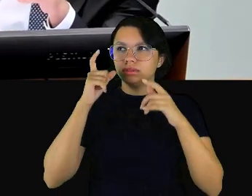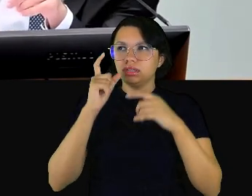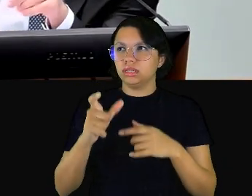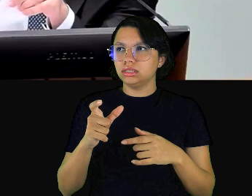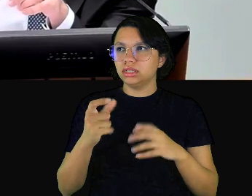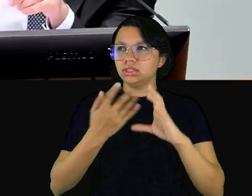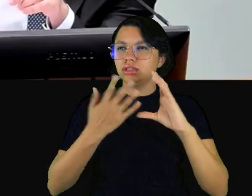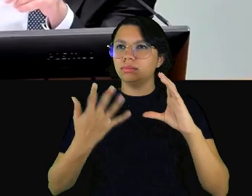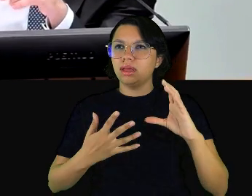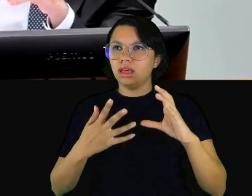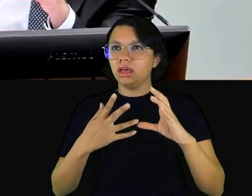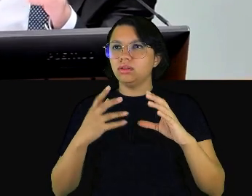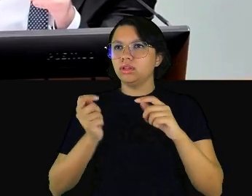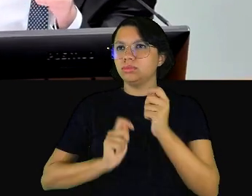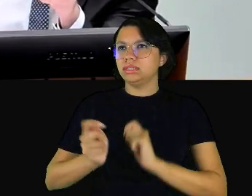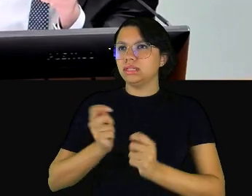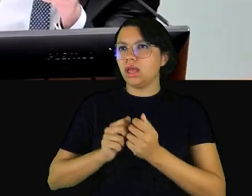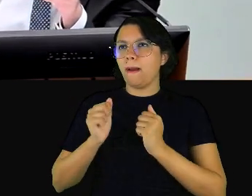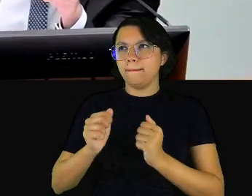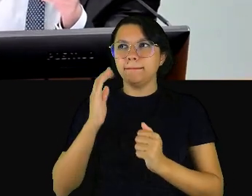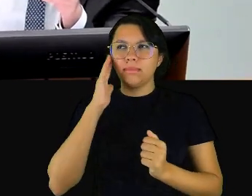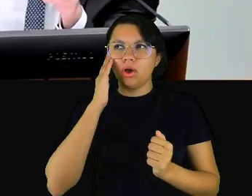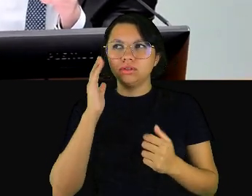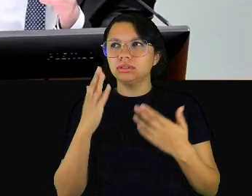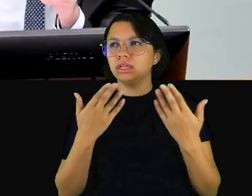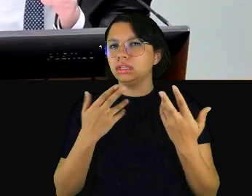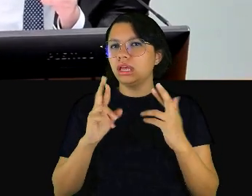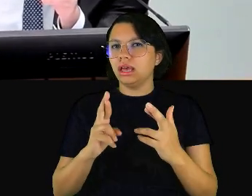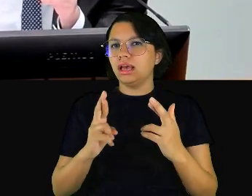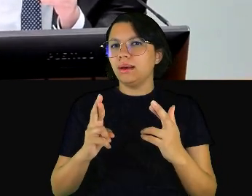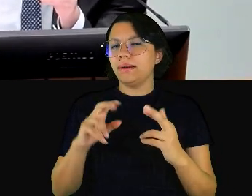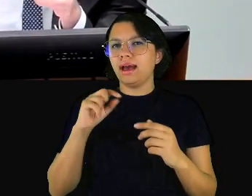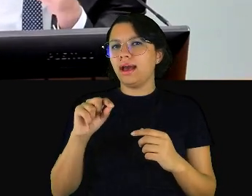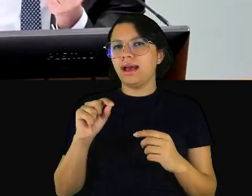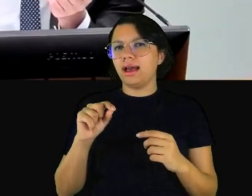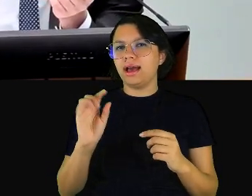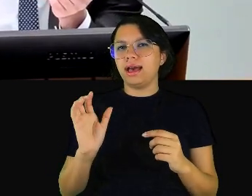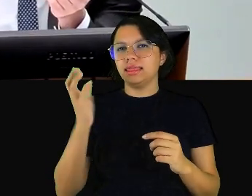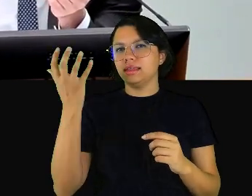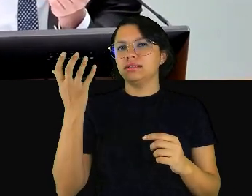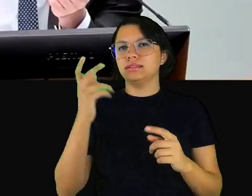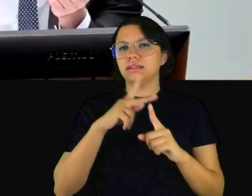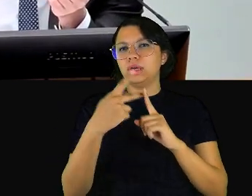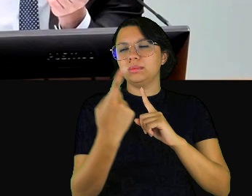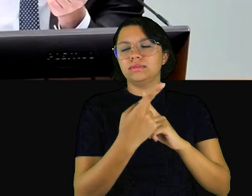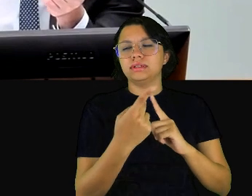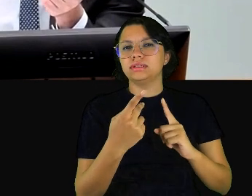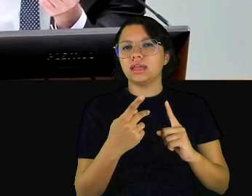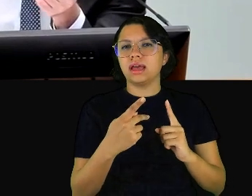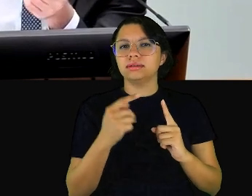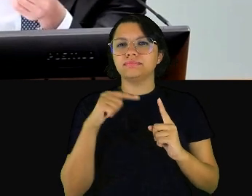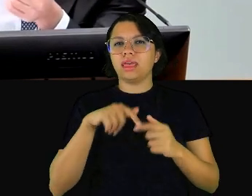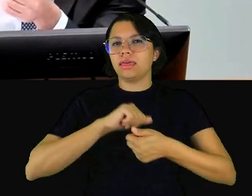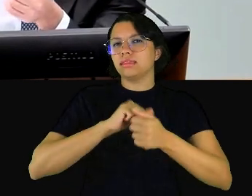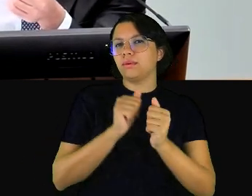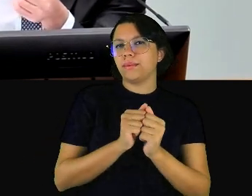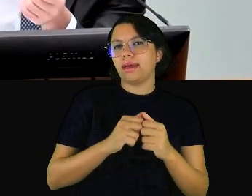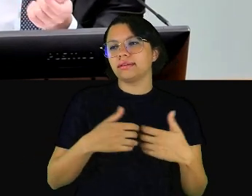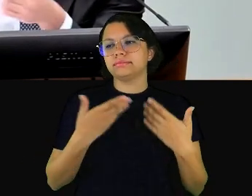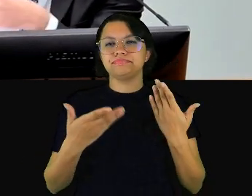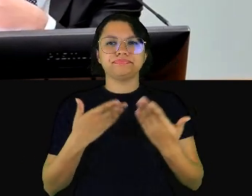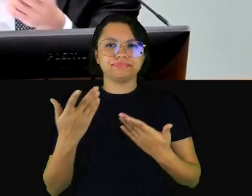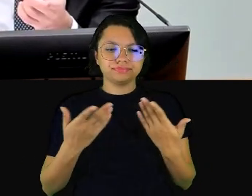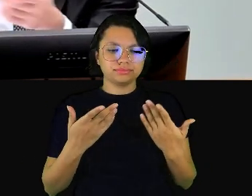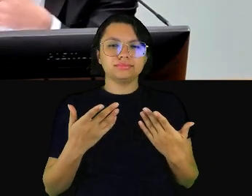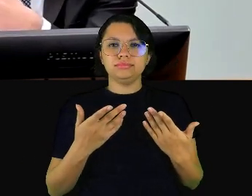no aspecto administrativo, eu poderia presumir, então, que aquela decisão previdenciária está adequada